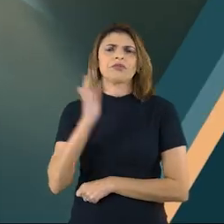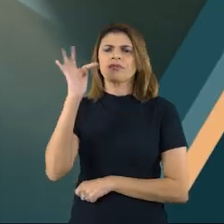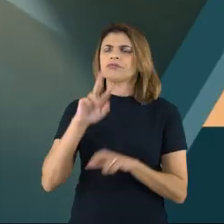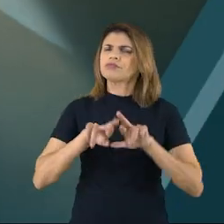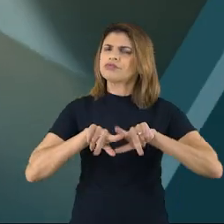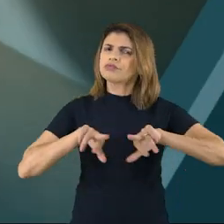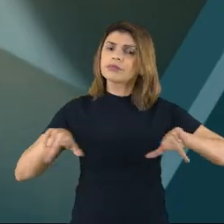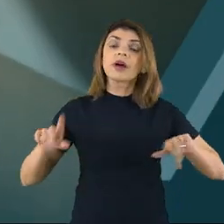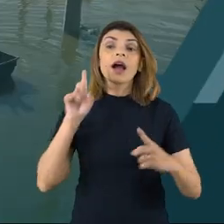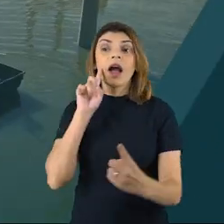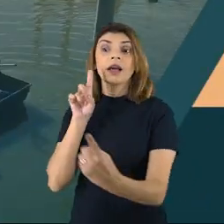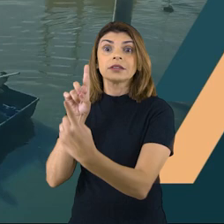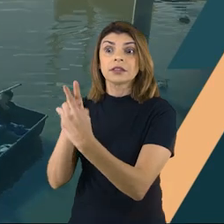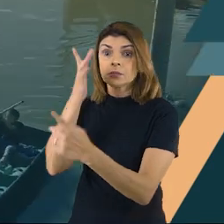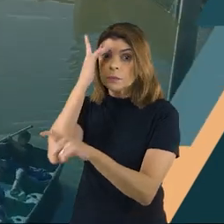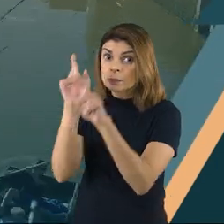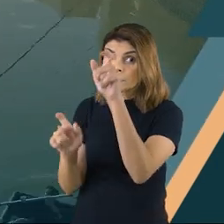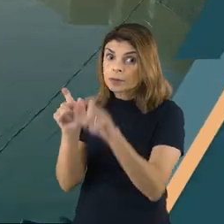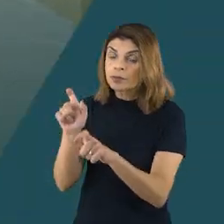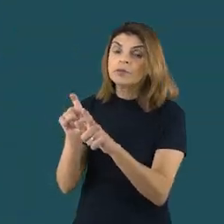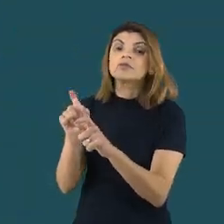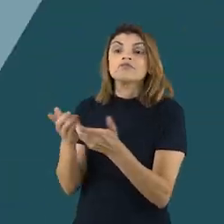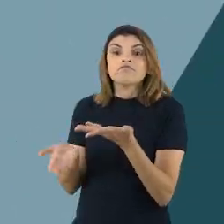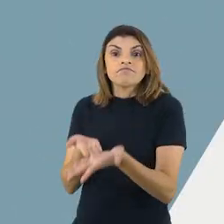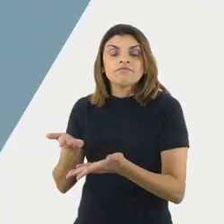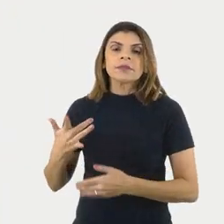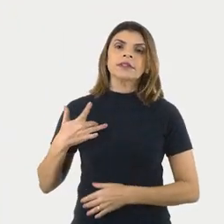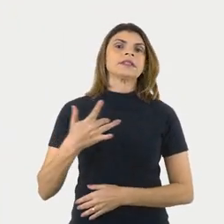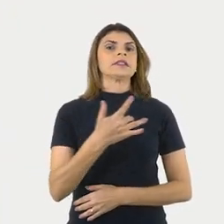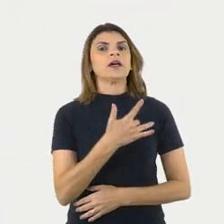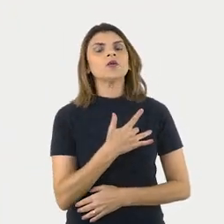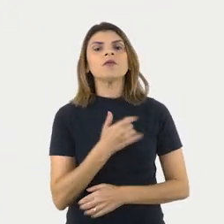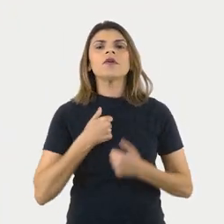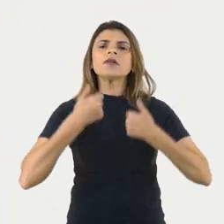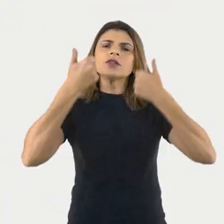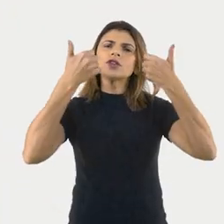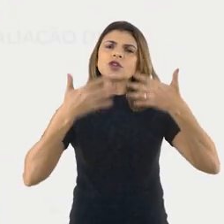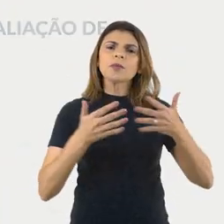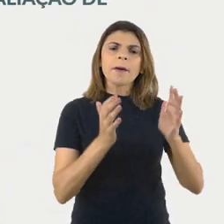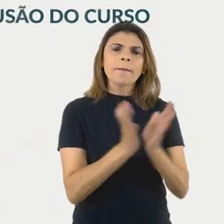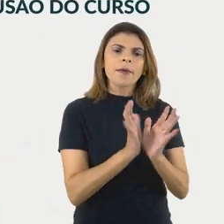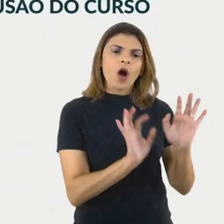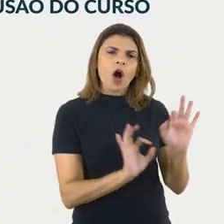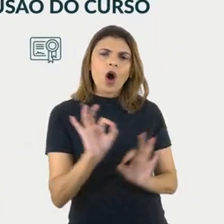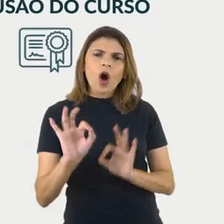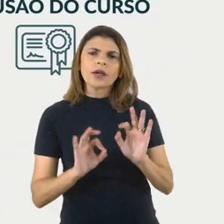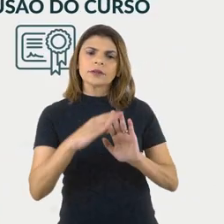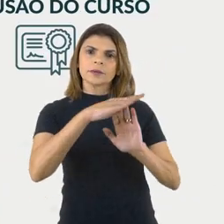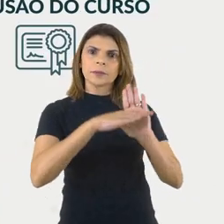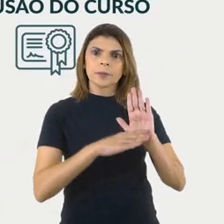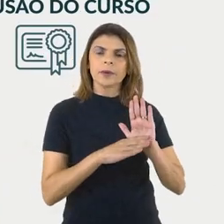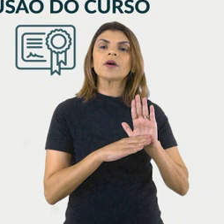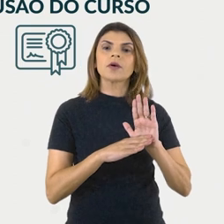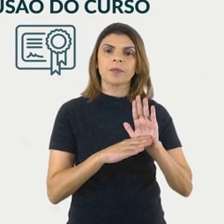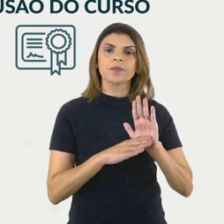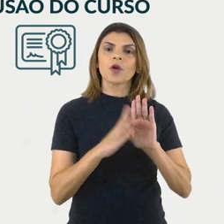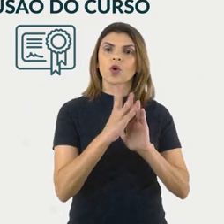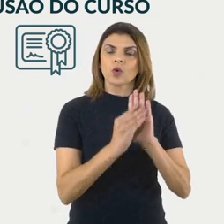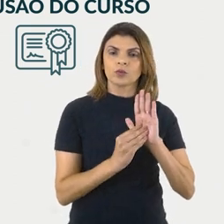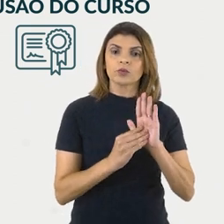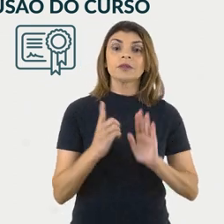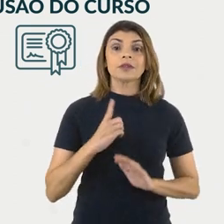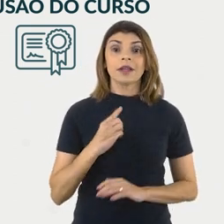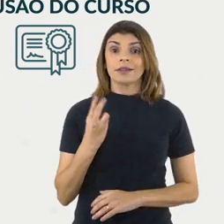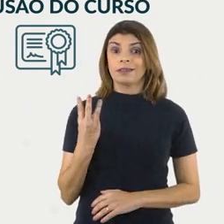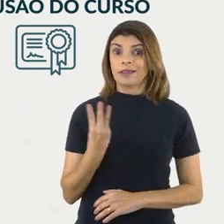está envolvido em atendimento primário em saúde. Agora, vamos falar sobre a organização dos conteúdos. O curso